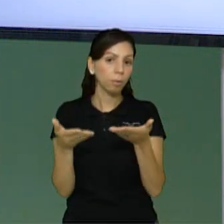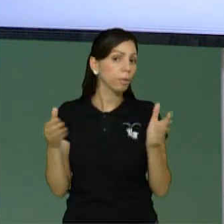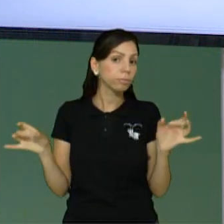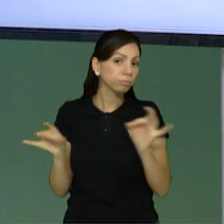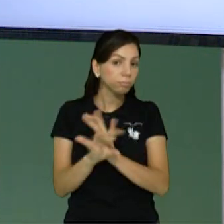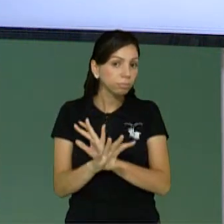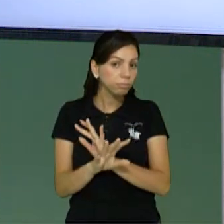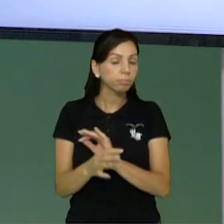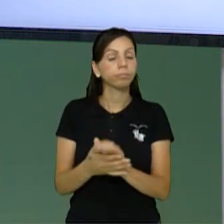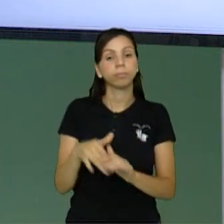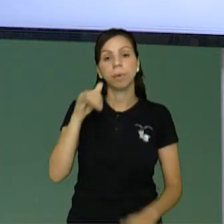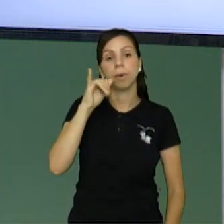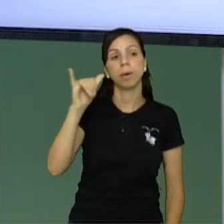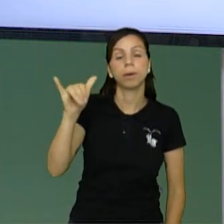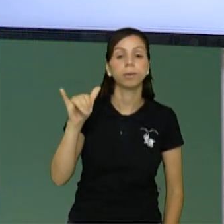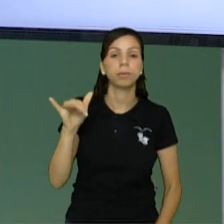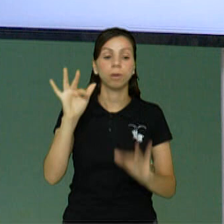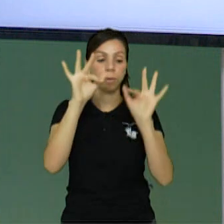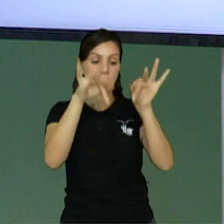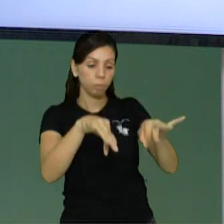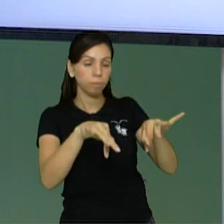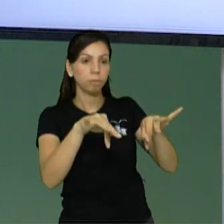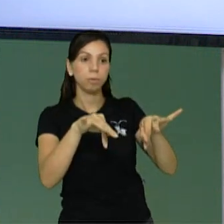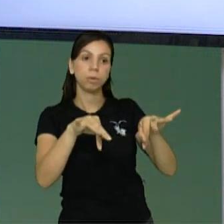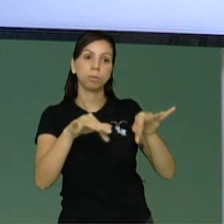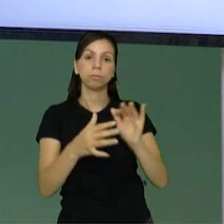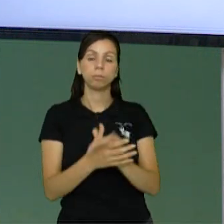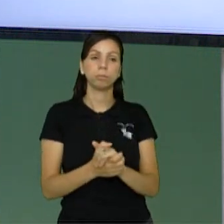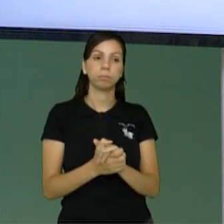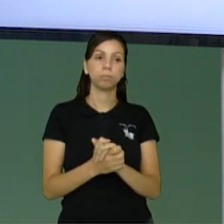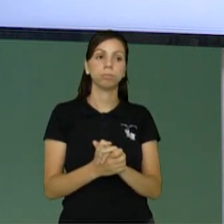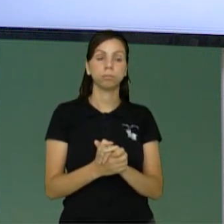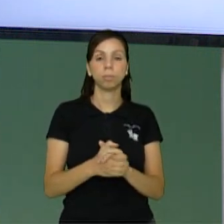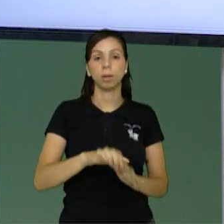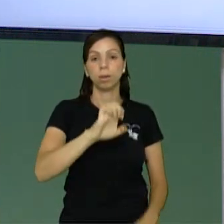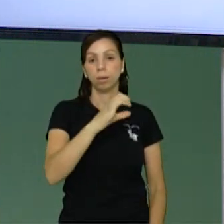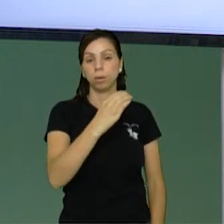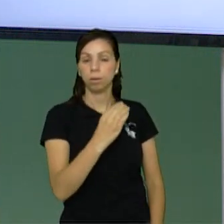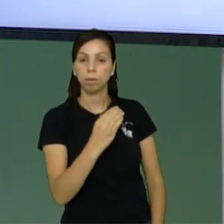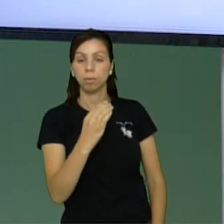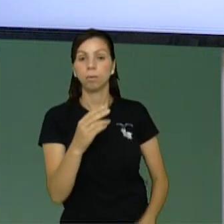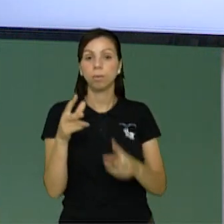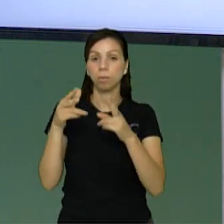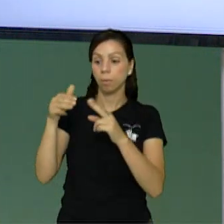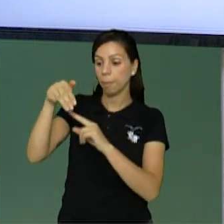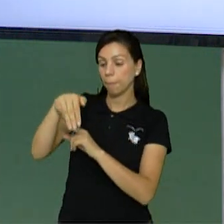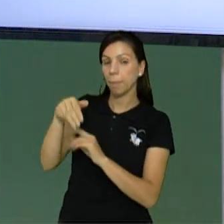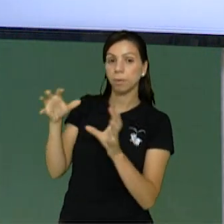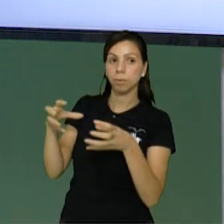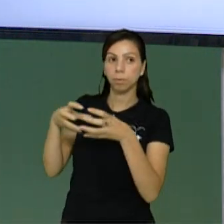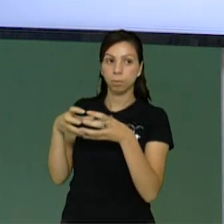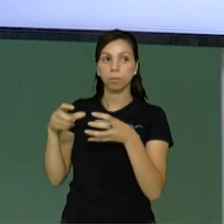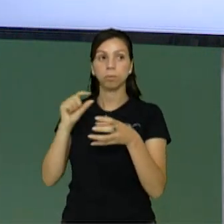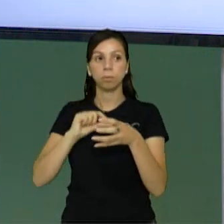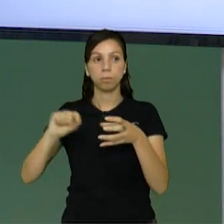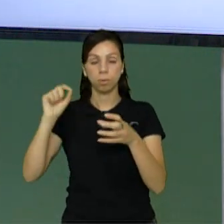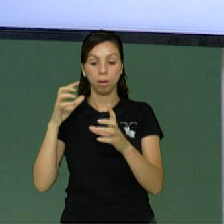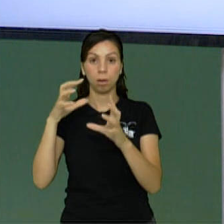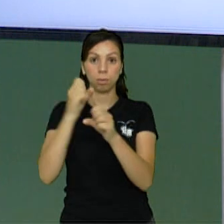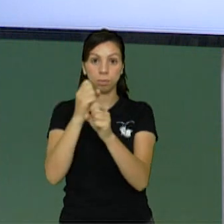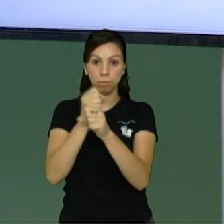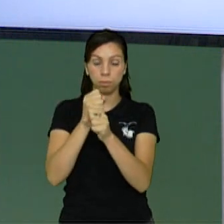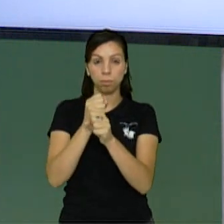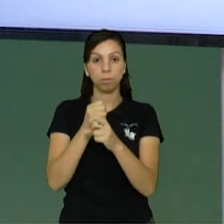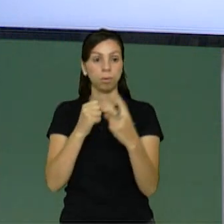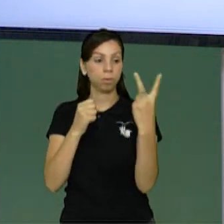acabou. A energia que ele vai ter no fim vai ser igual à massa do conjunto, que é as massas somadas,